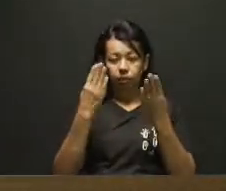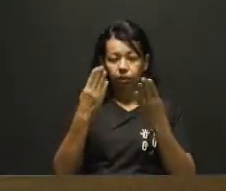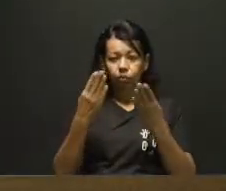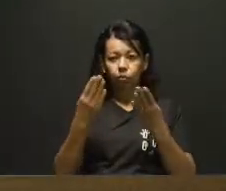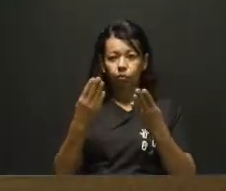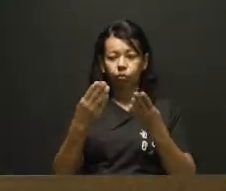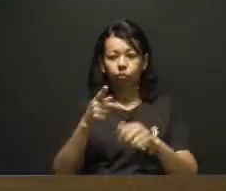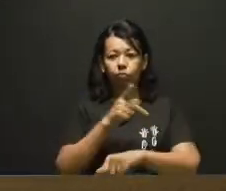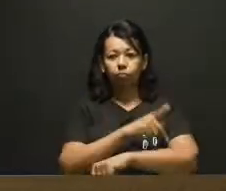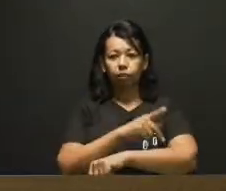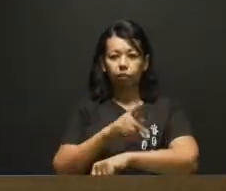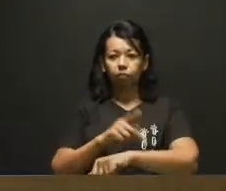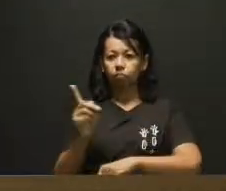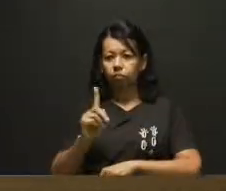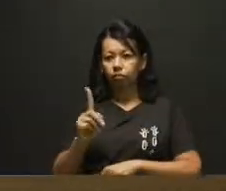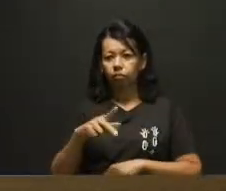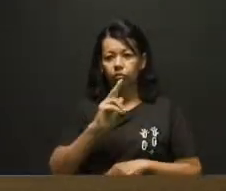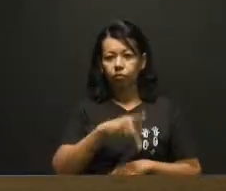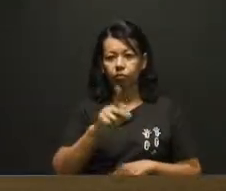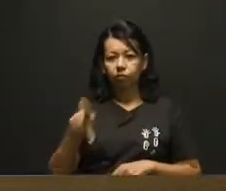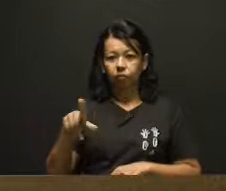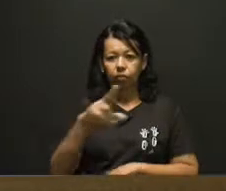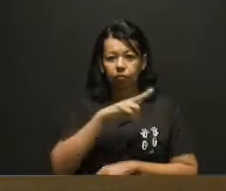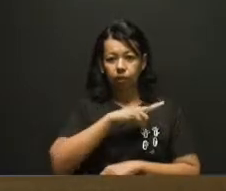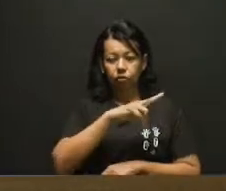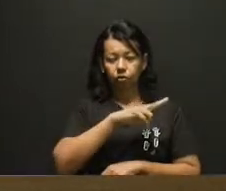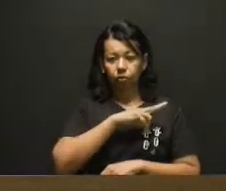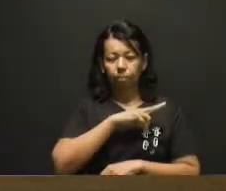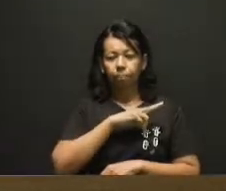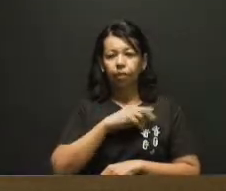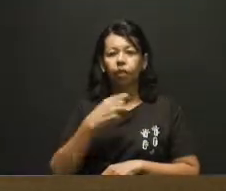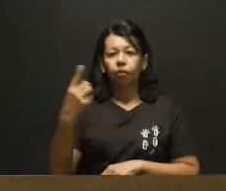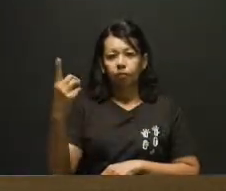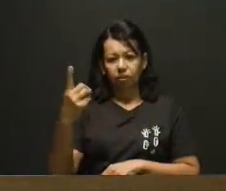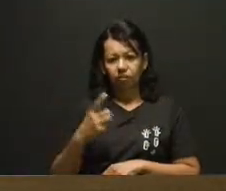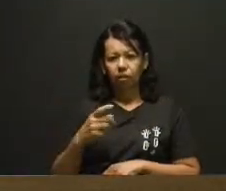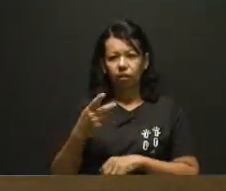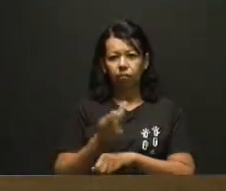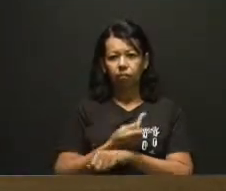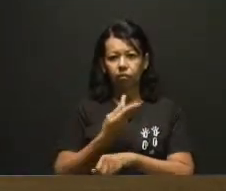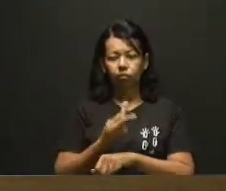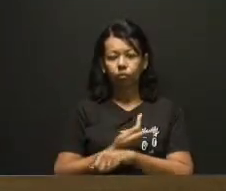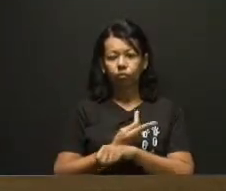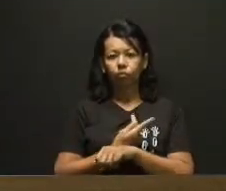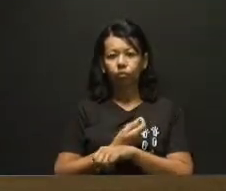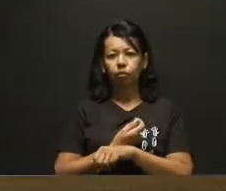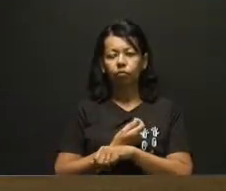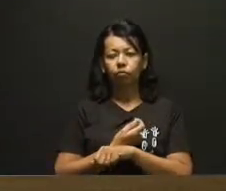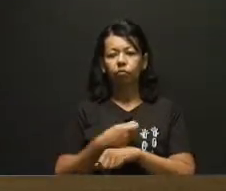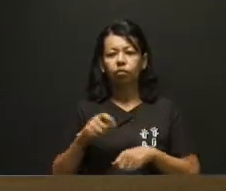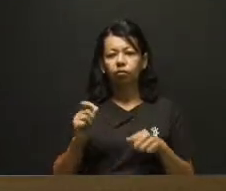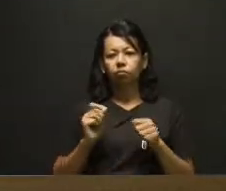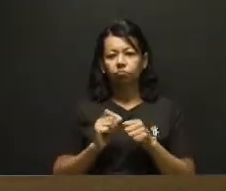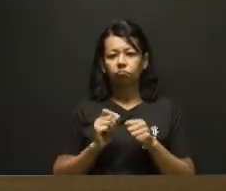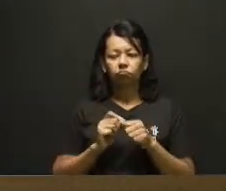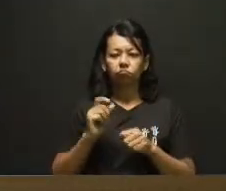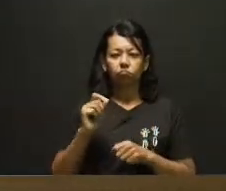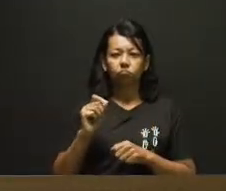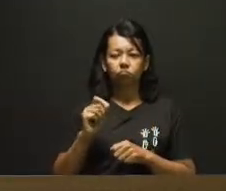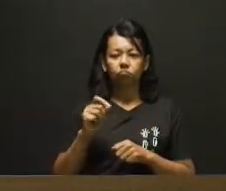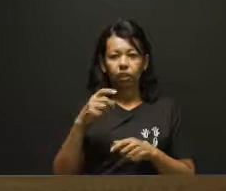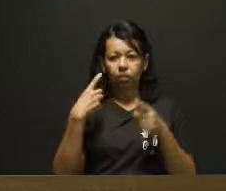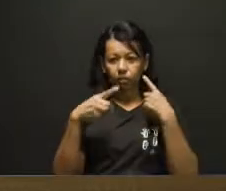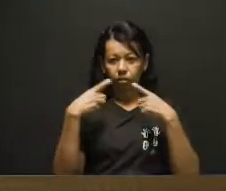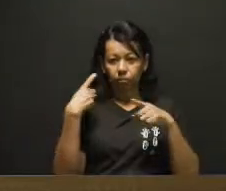aula de uma professora particular é eles vêm a mim faz a um é faz a queixa